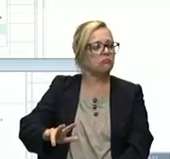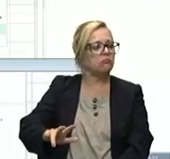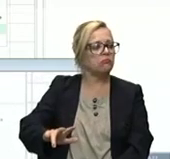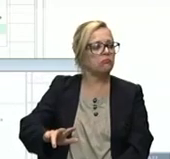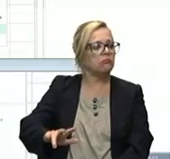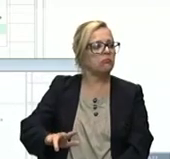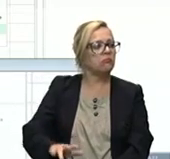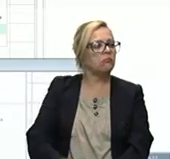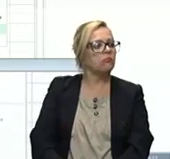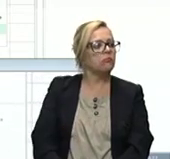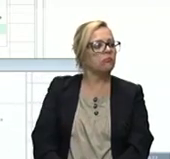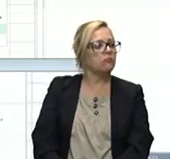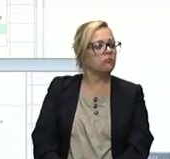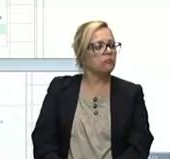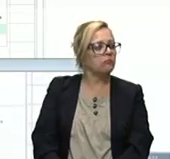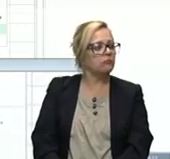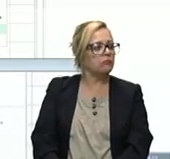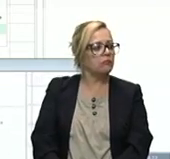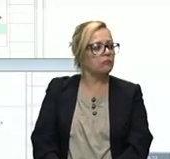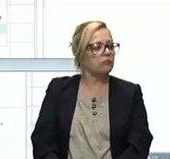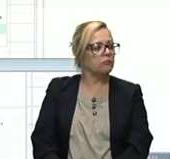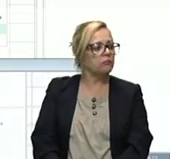adicionar linha de tendência,